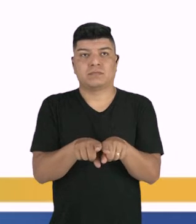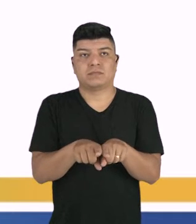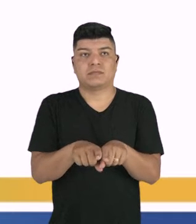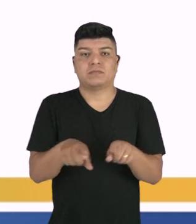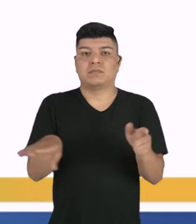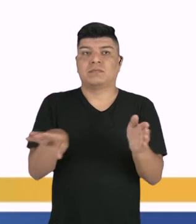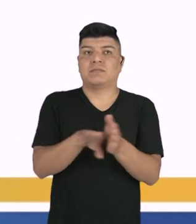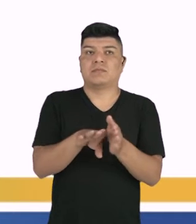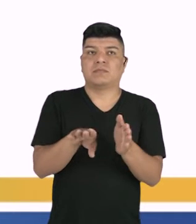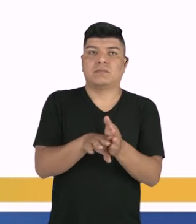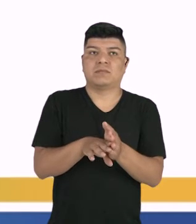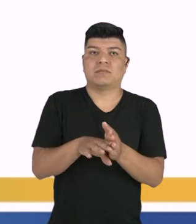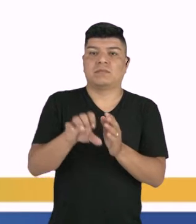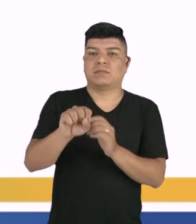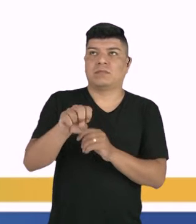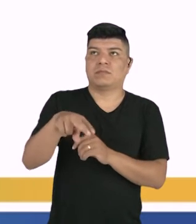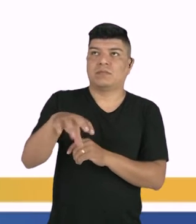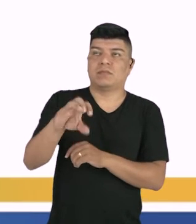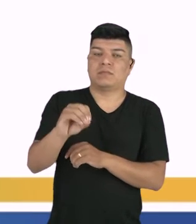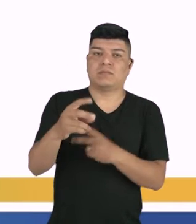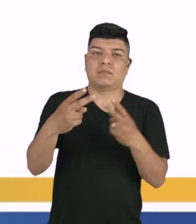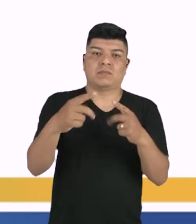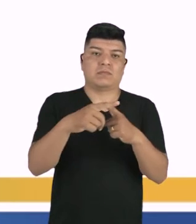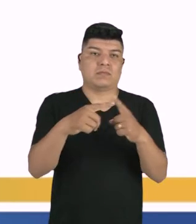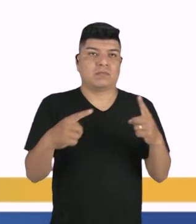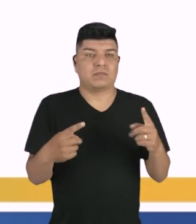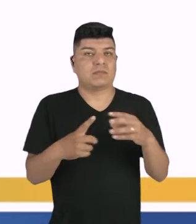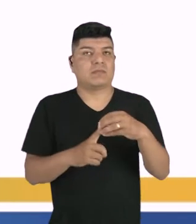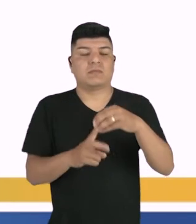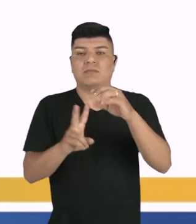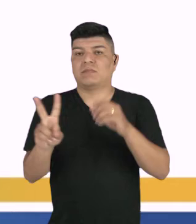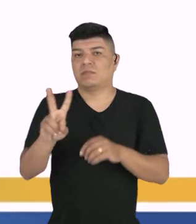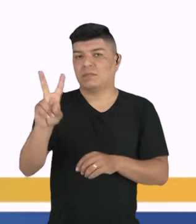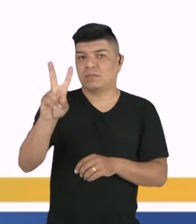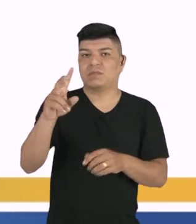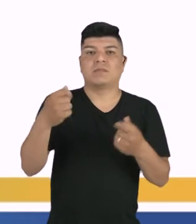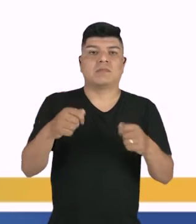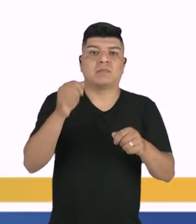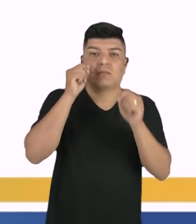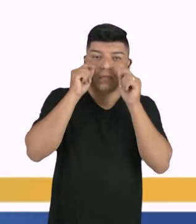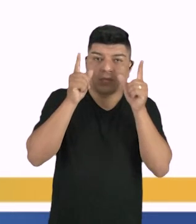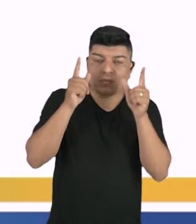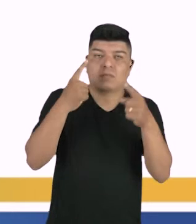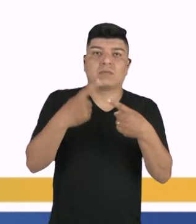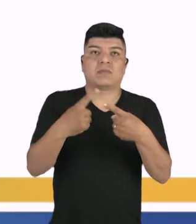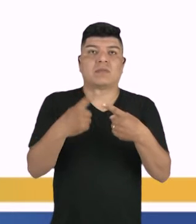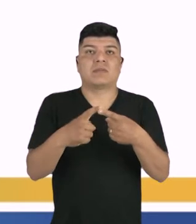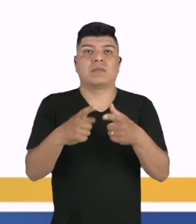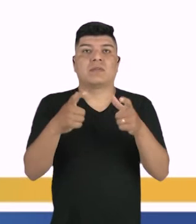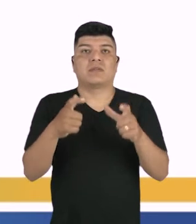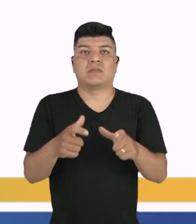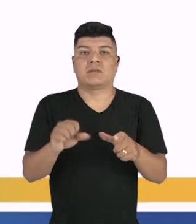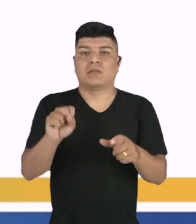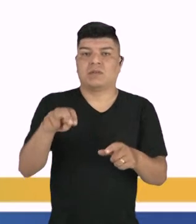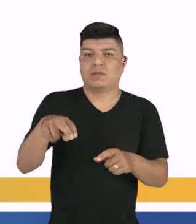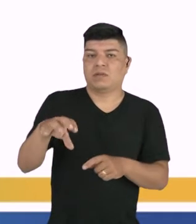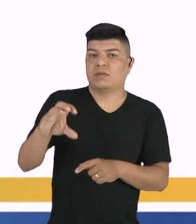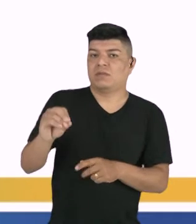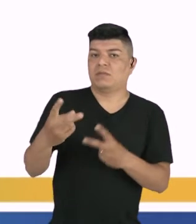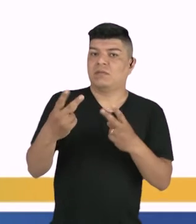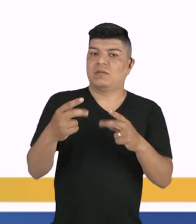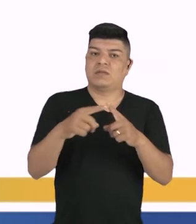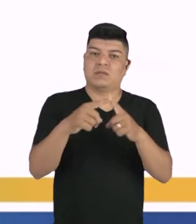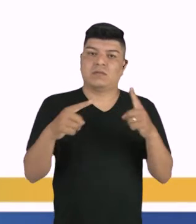em seno igual a meio, né? Então, é um único valor, temos que ter atenção a isso, né? Onde é que nós temos seno